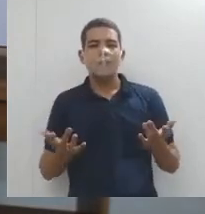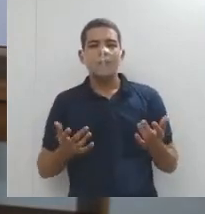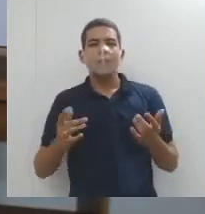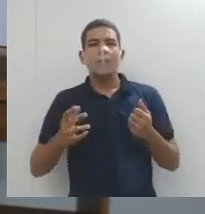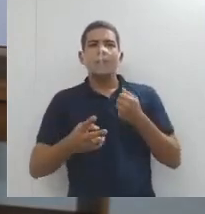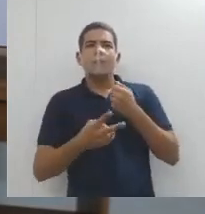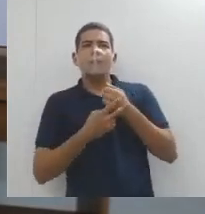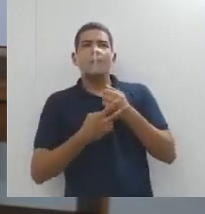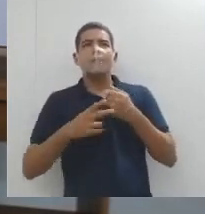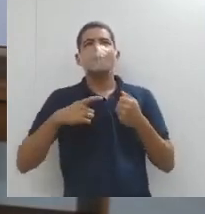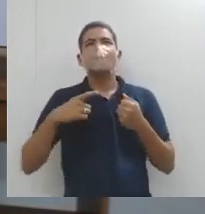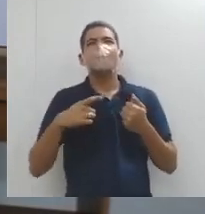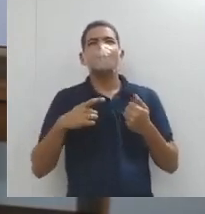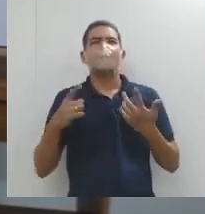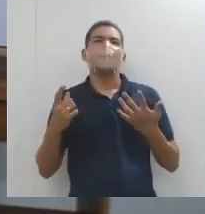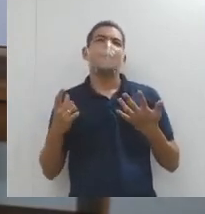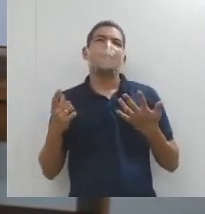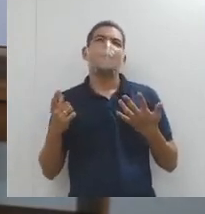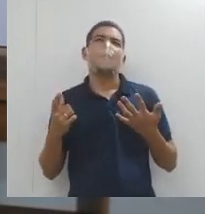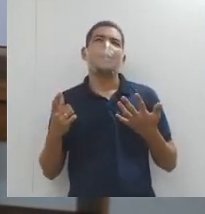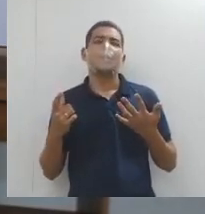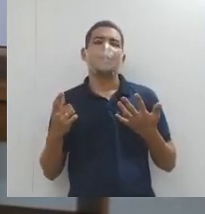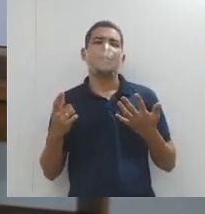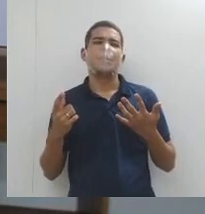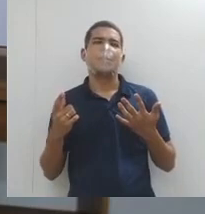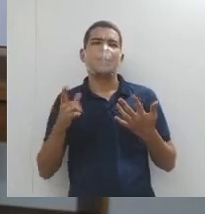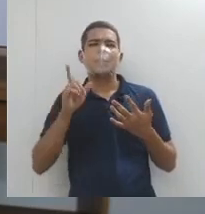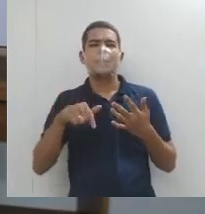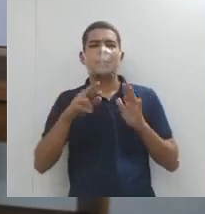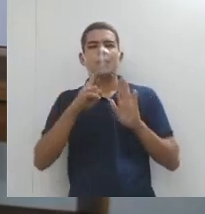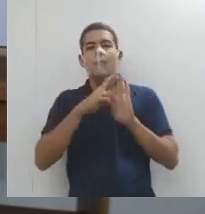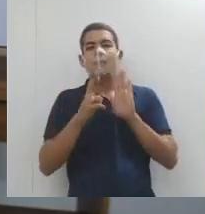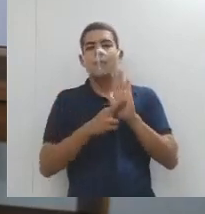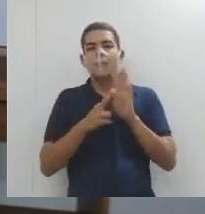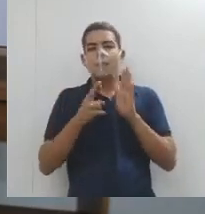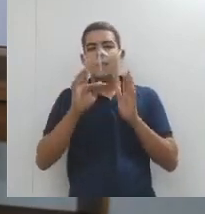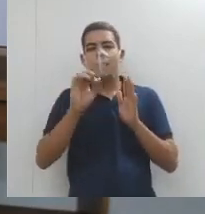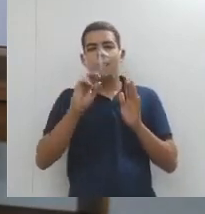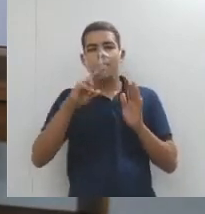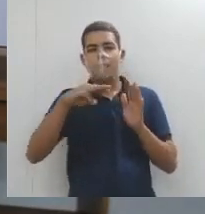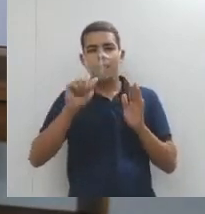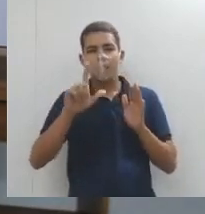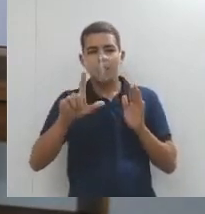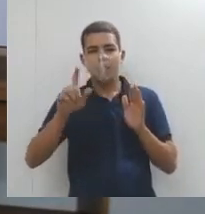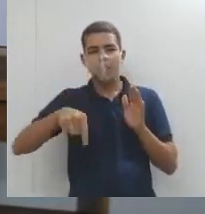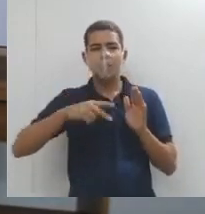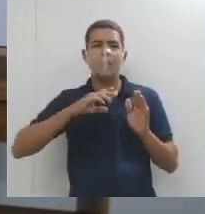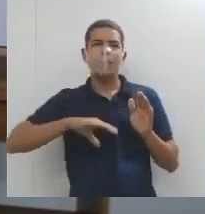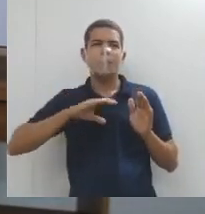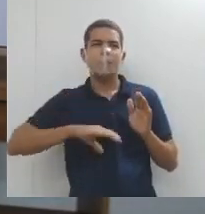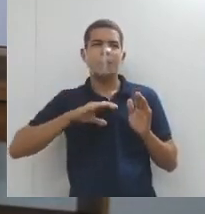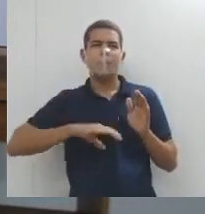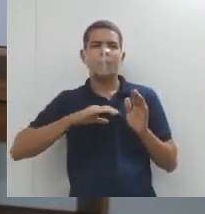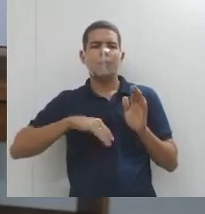eles recaem muito no, na regra formal da língua, no